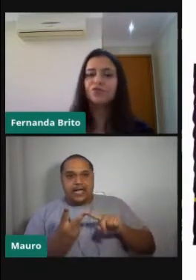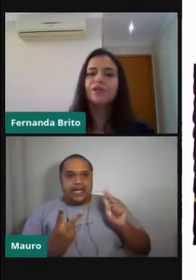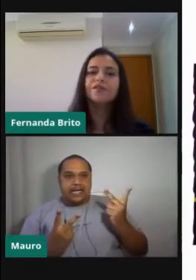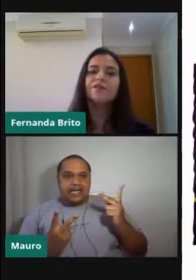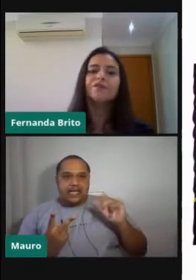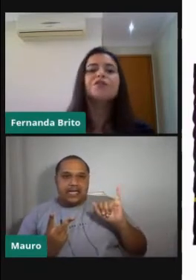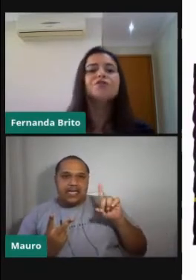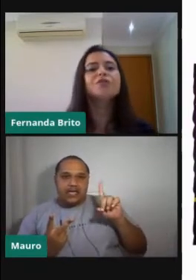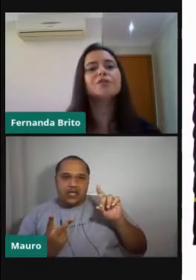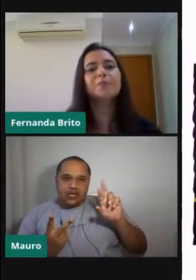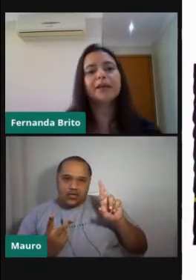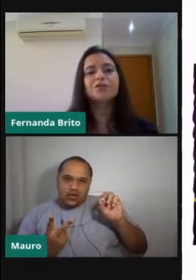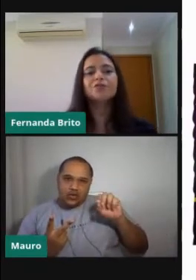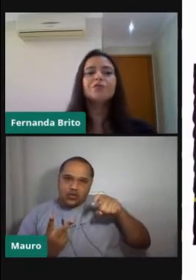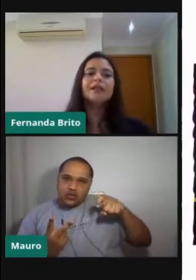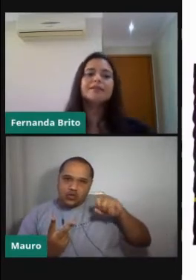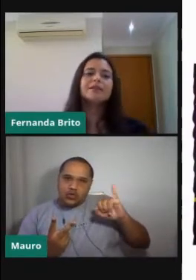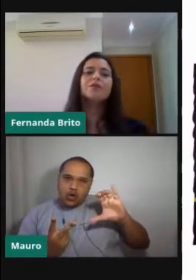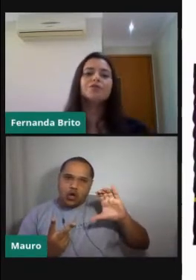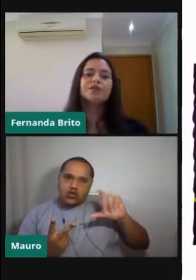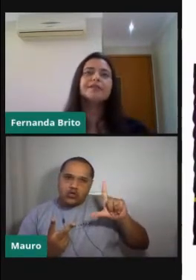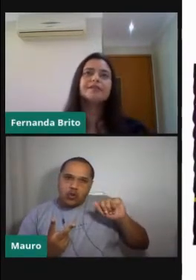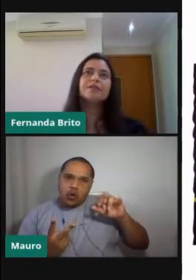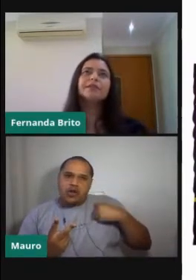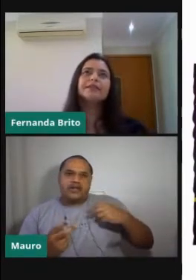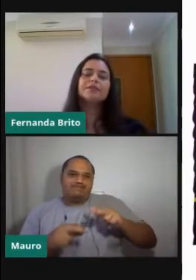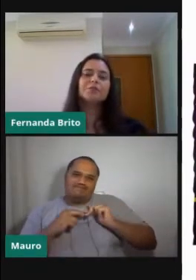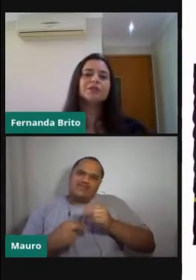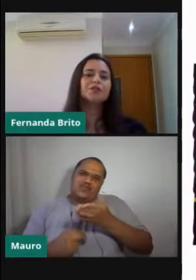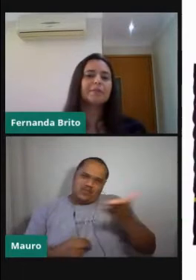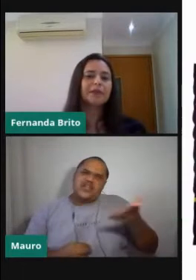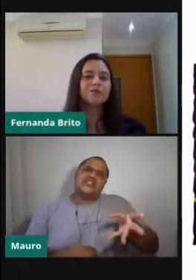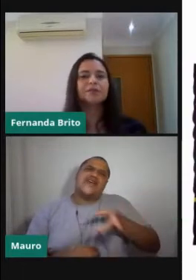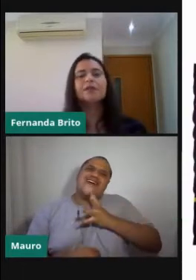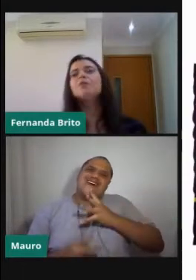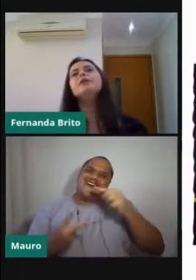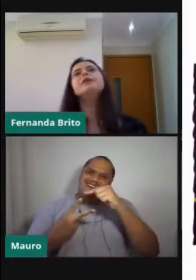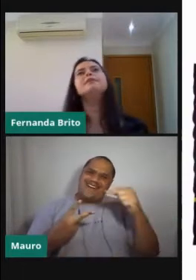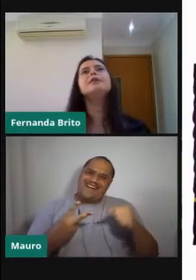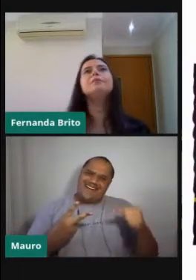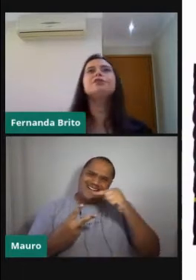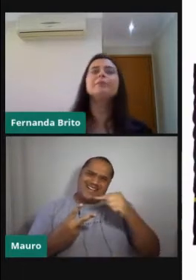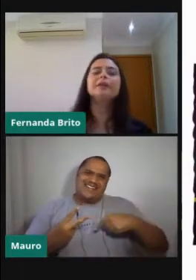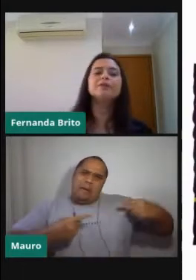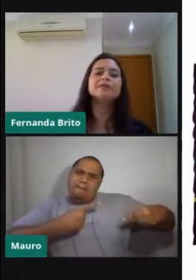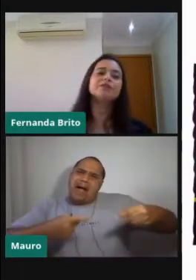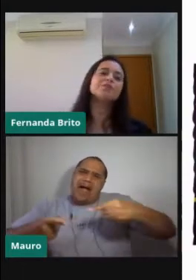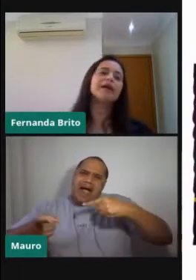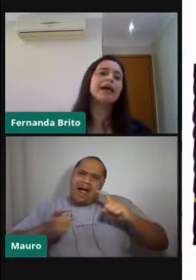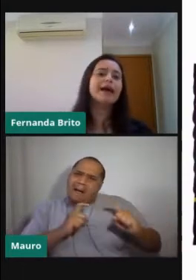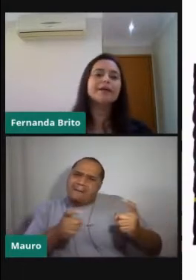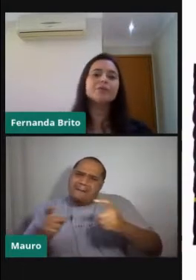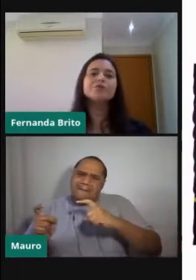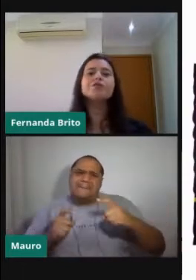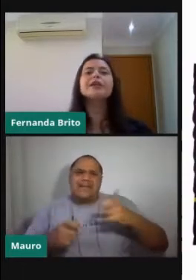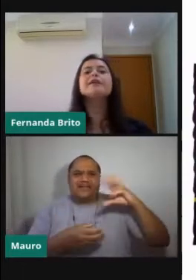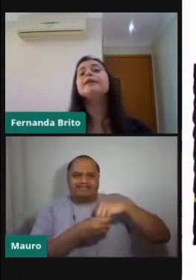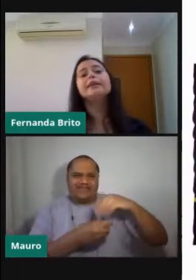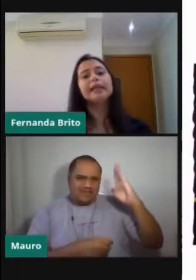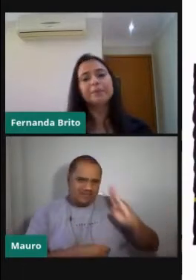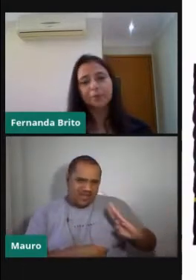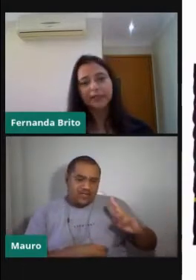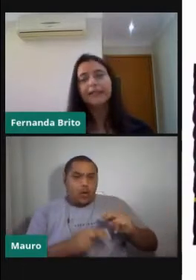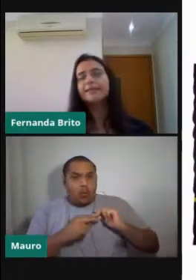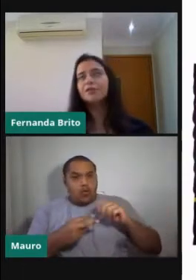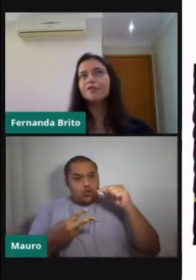as discussões envolvidas no nosso país com relação à utilização desses medicamentos. Então, são medicamentos antimaláricos, né,